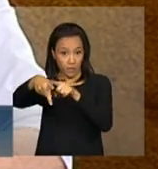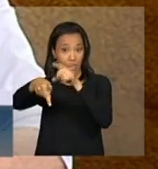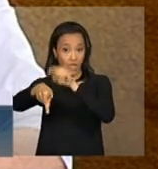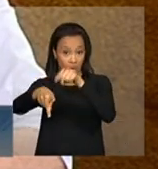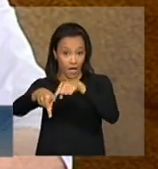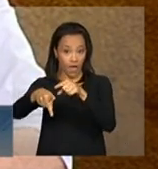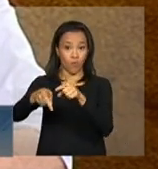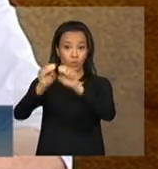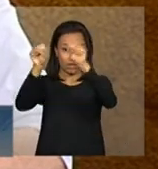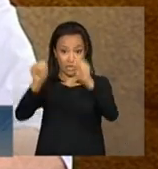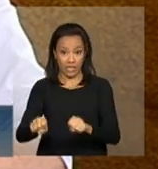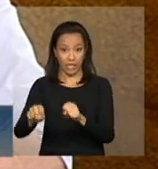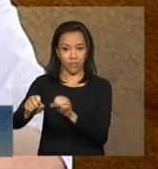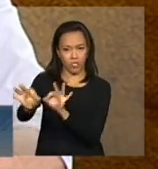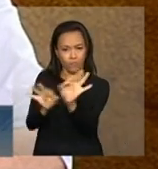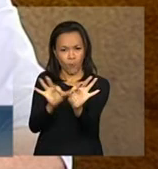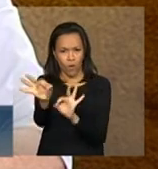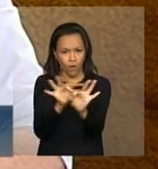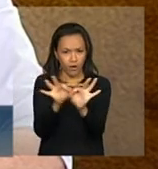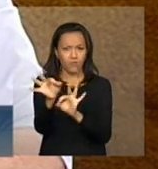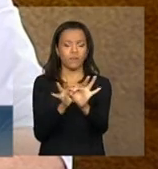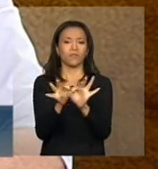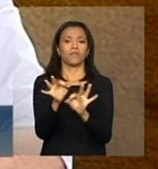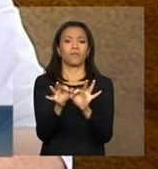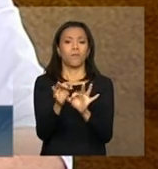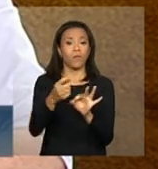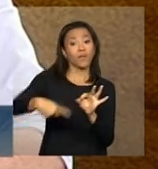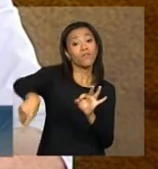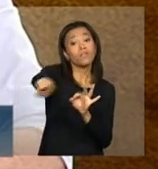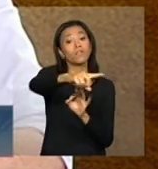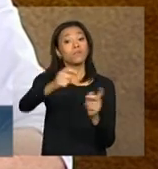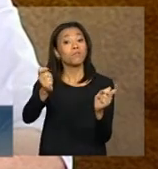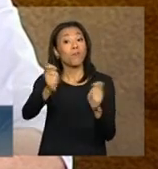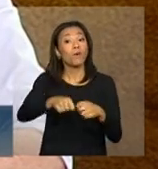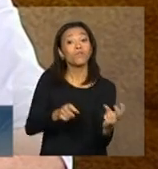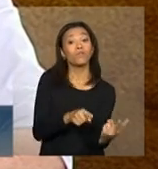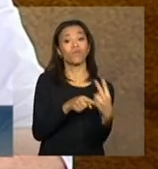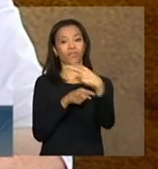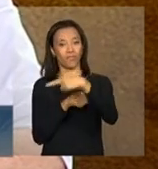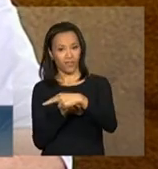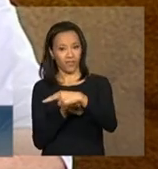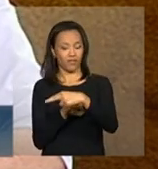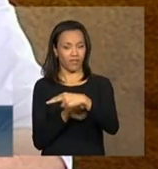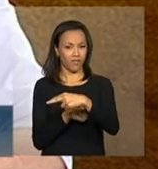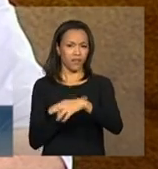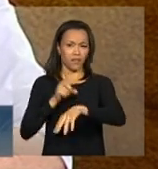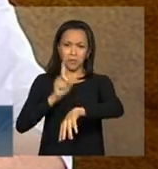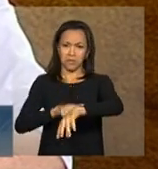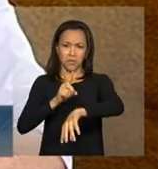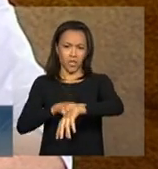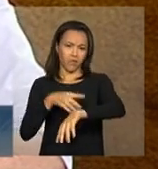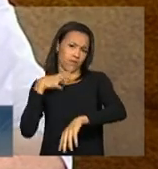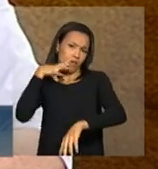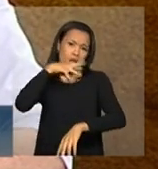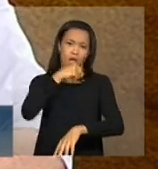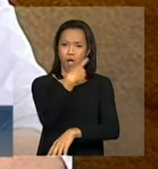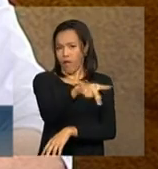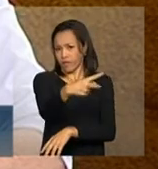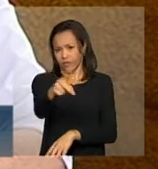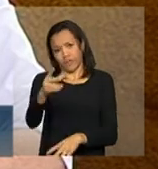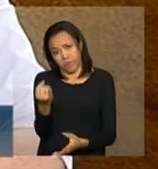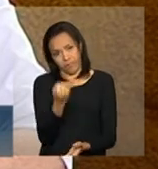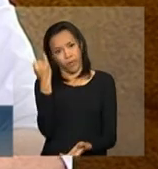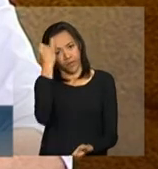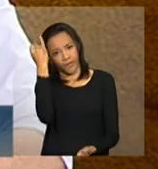e Orçamento, para que vocês possam acompanhar, no tempo que vocês acharem